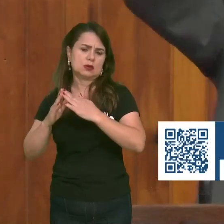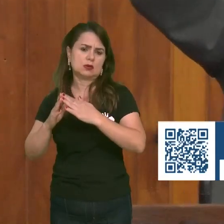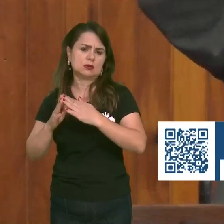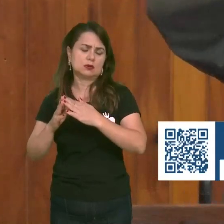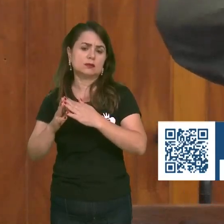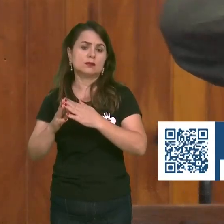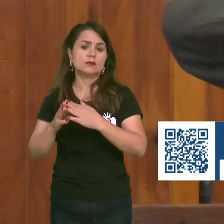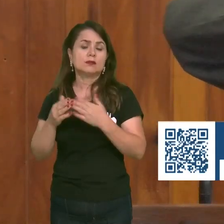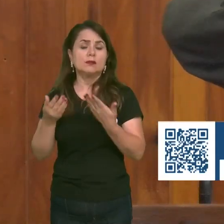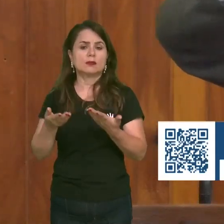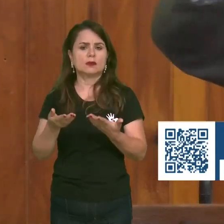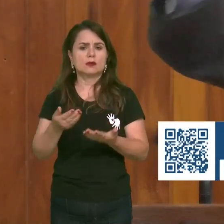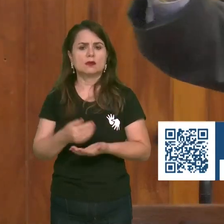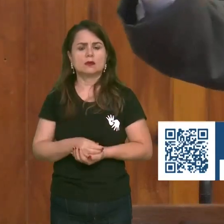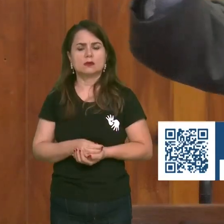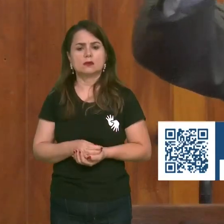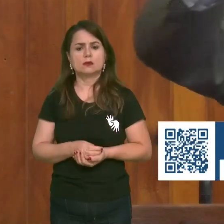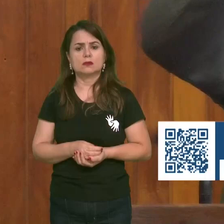centro pega o